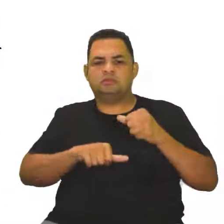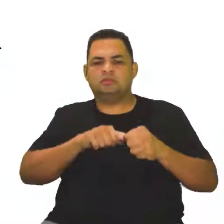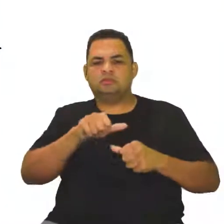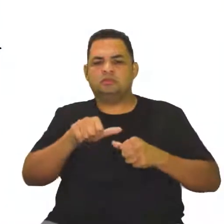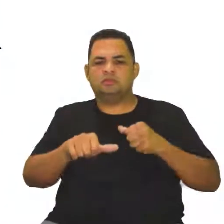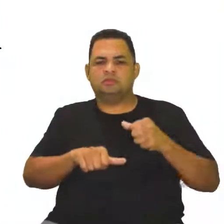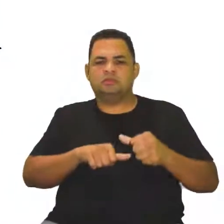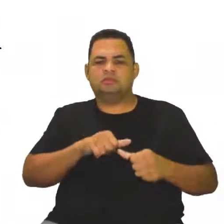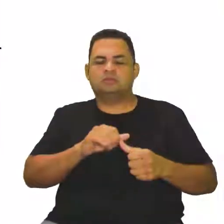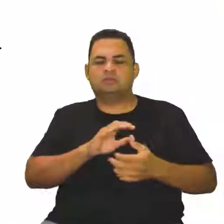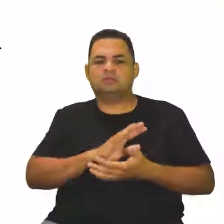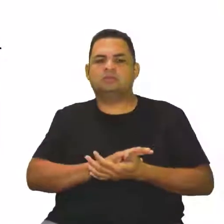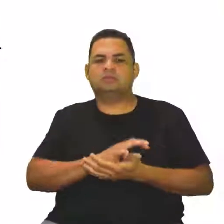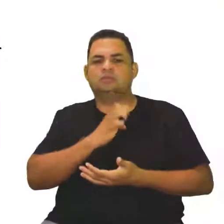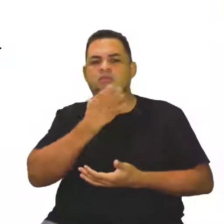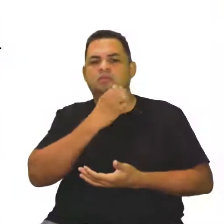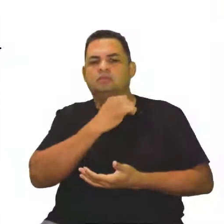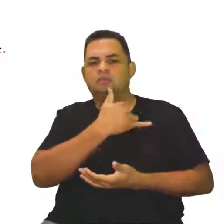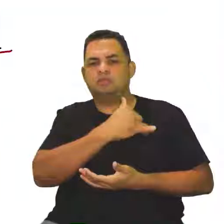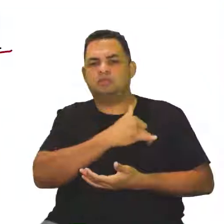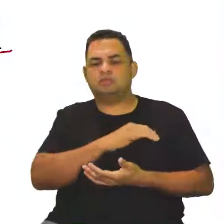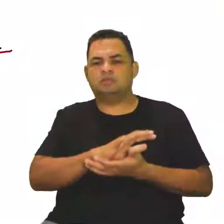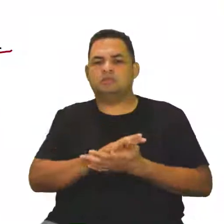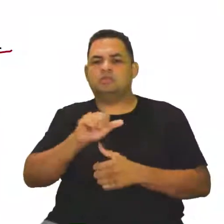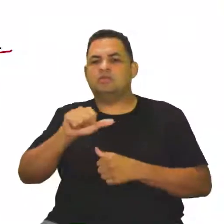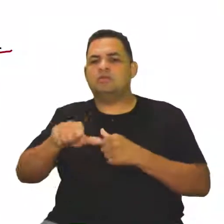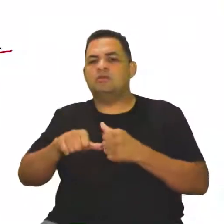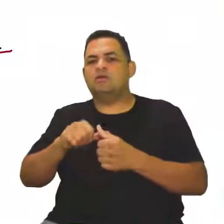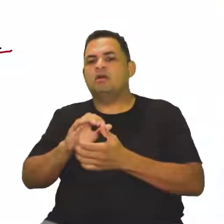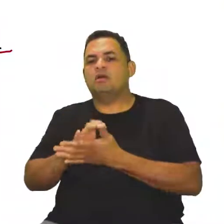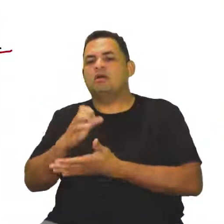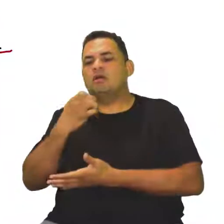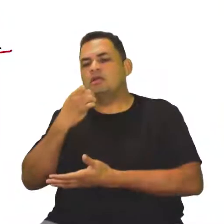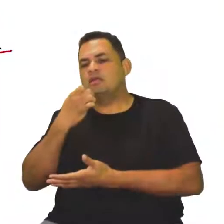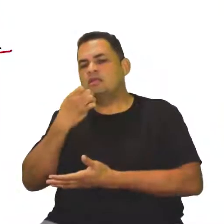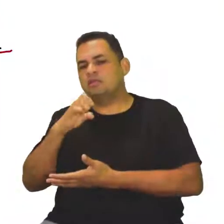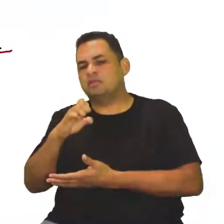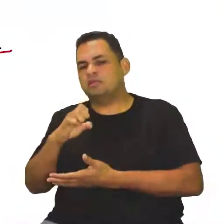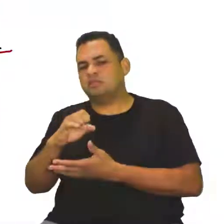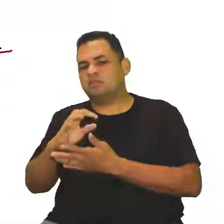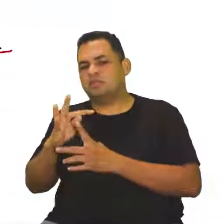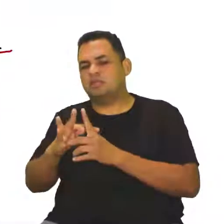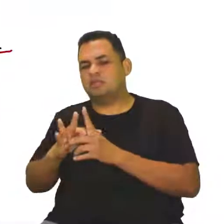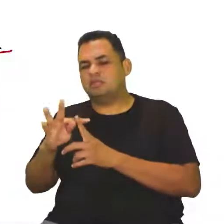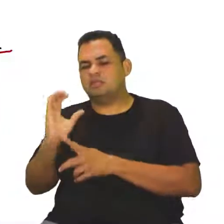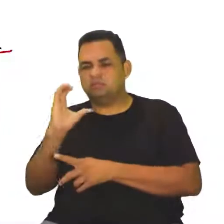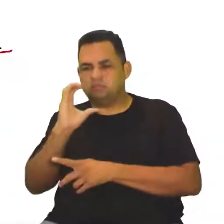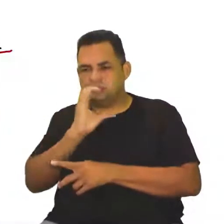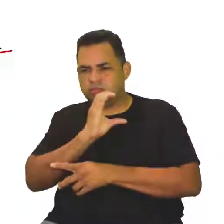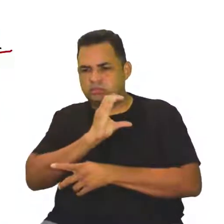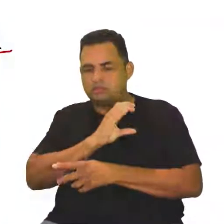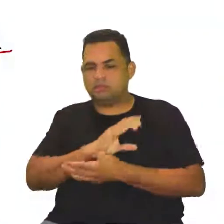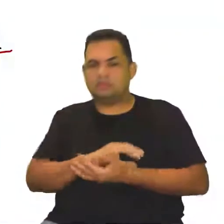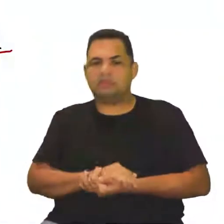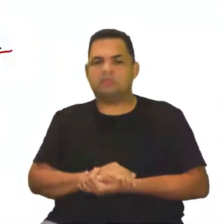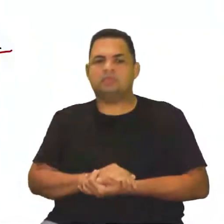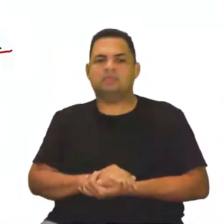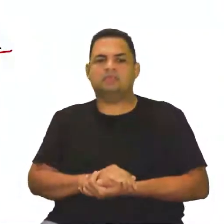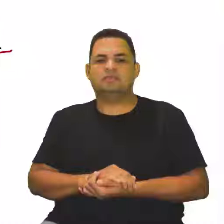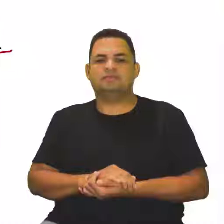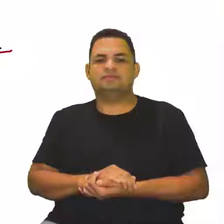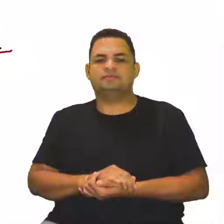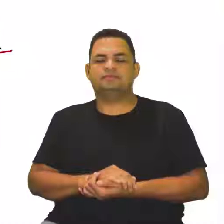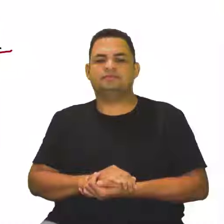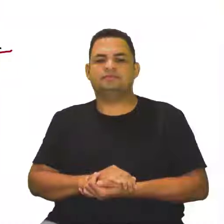da energia elétrica em energia térmica. Entendido isso? E neste